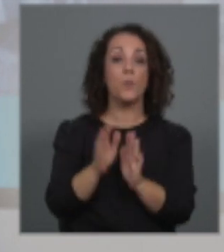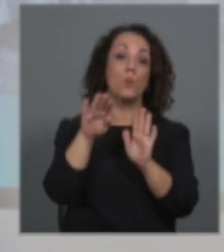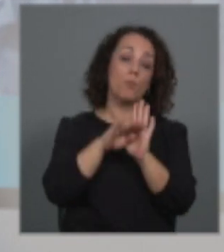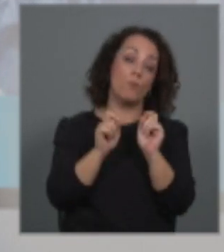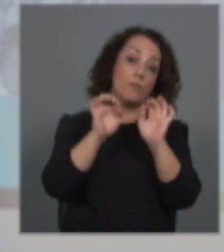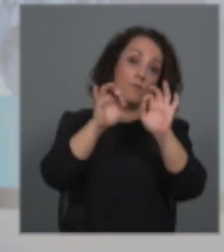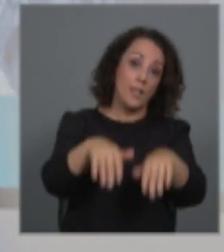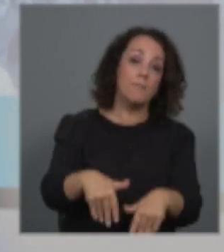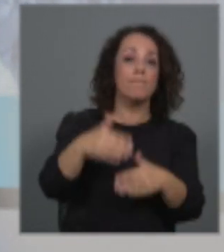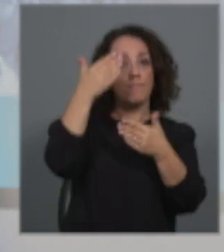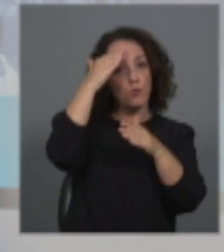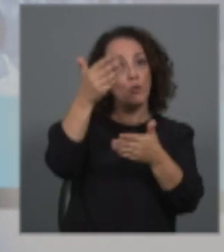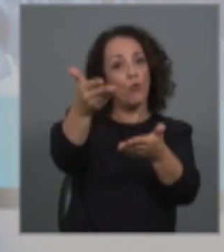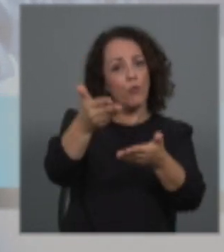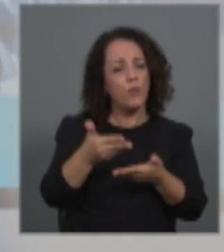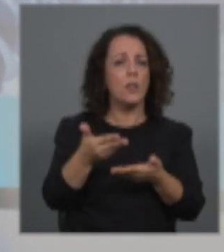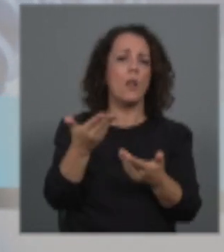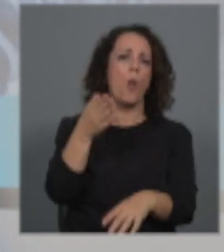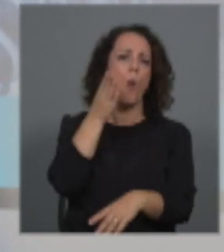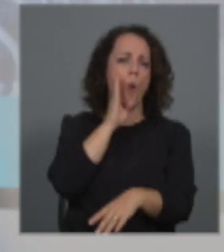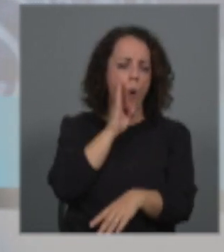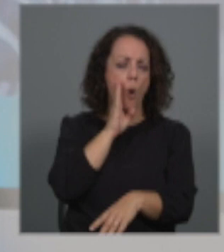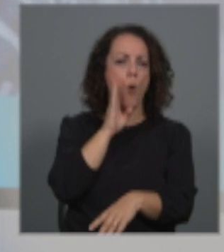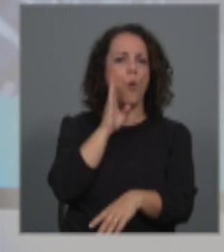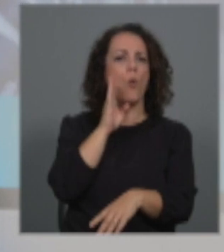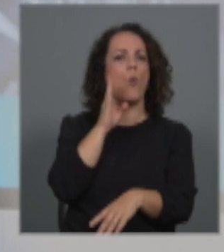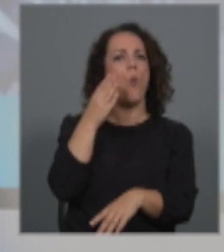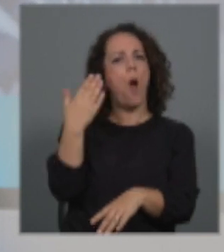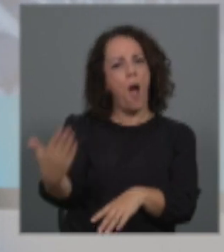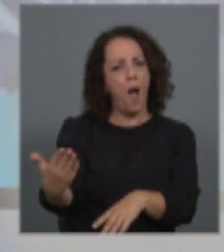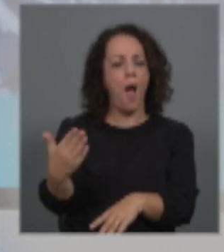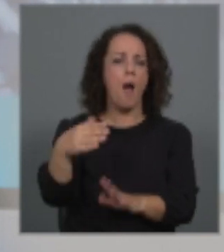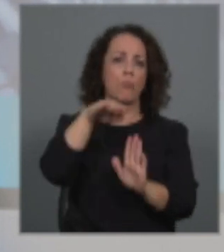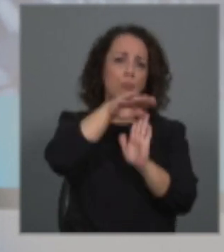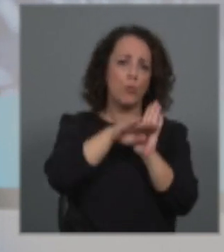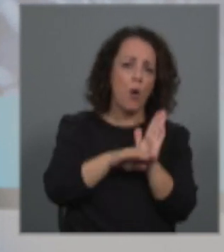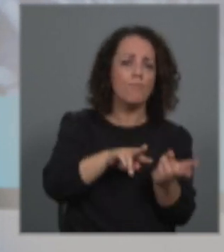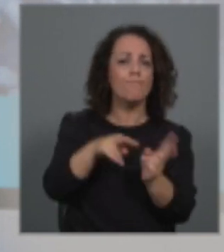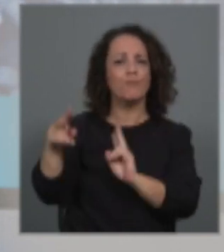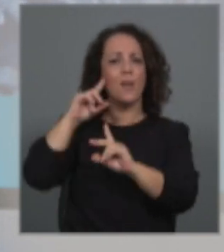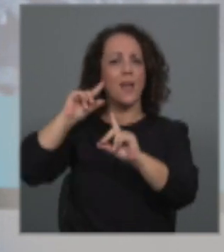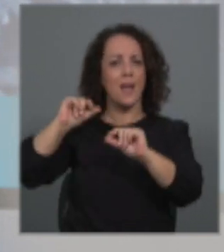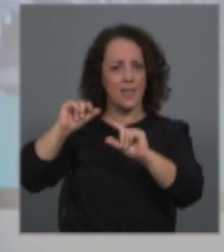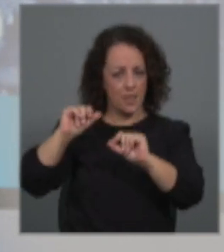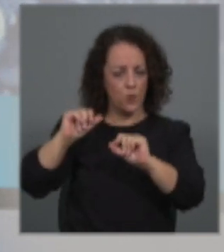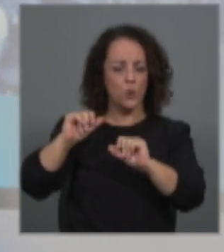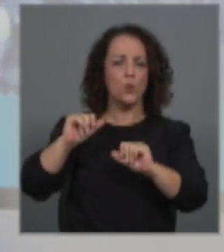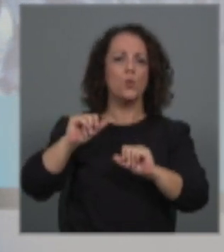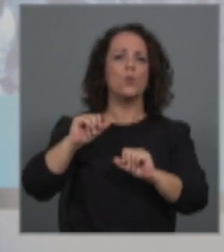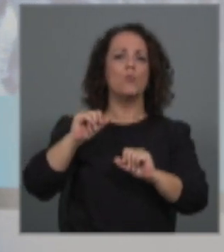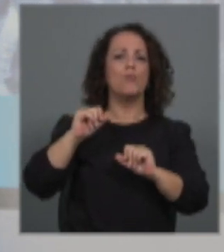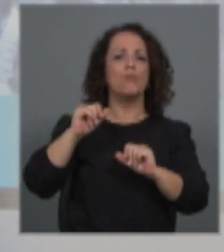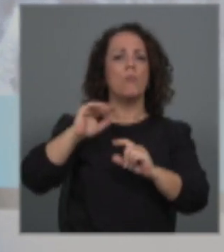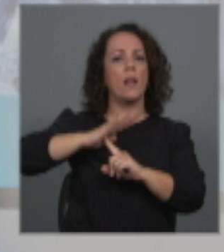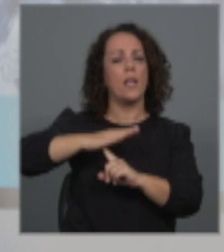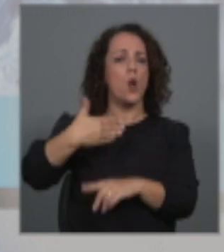o convite para que mais logo se junte à audiência da edição rádio do programa Eclésia, que passa na